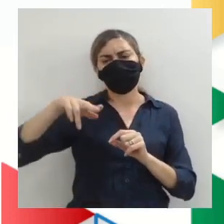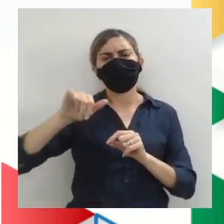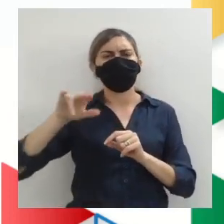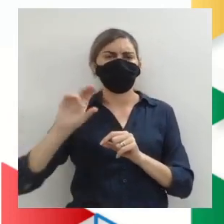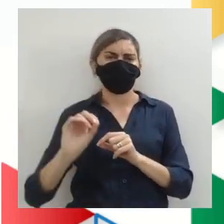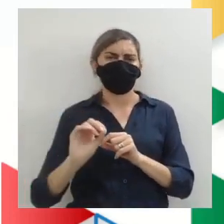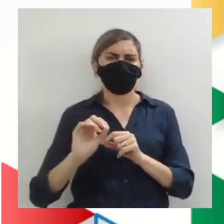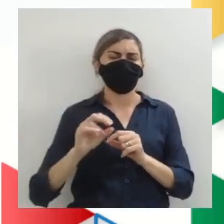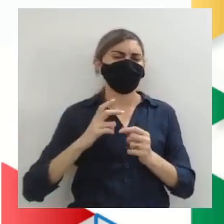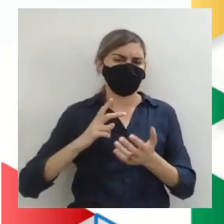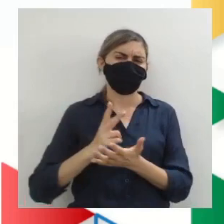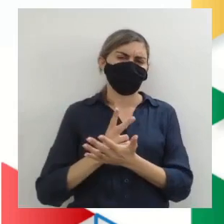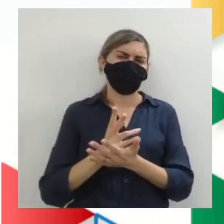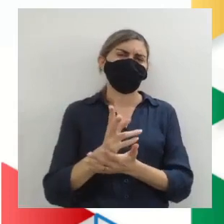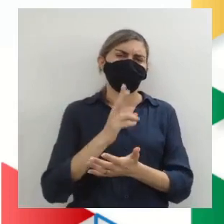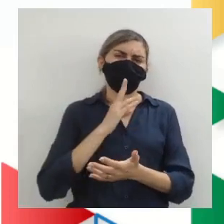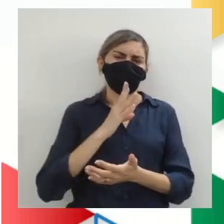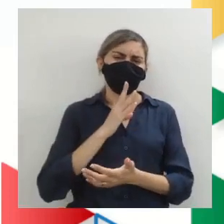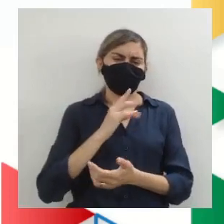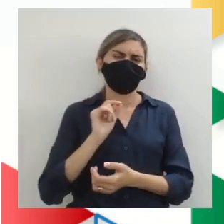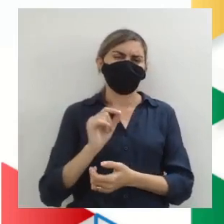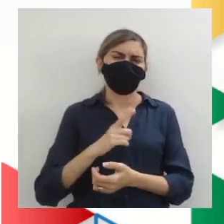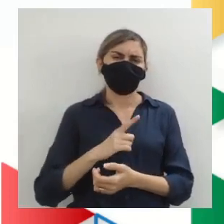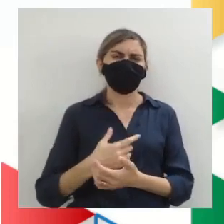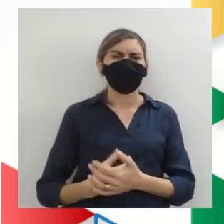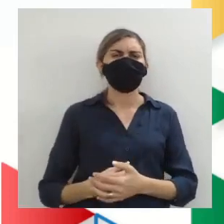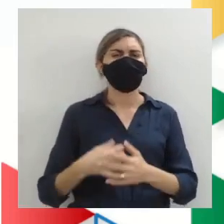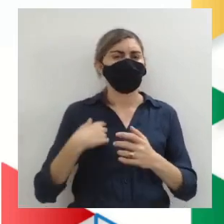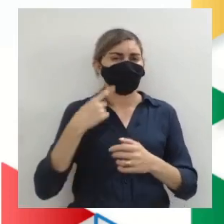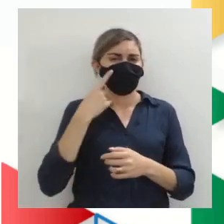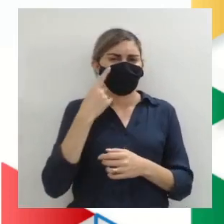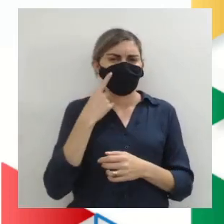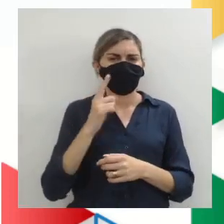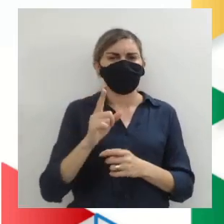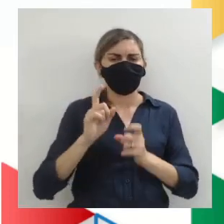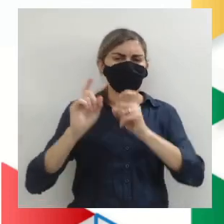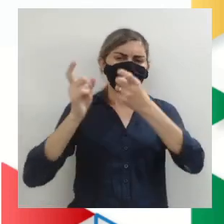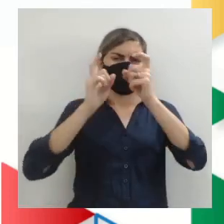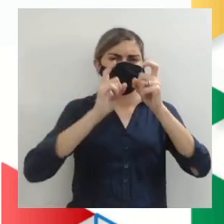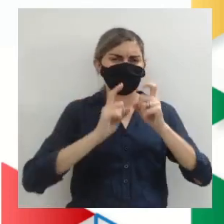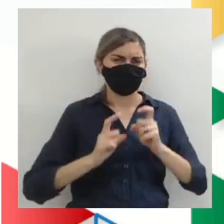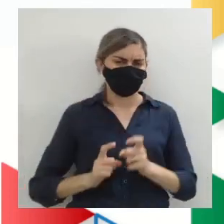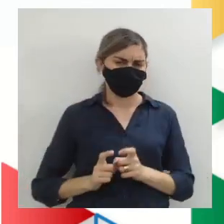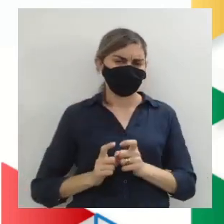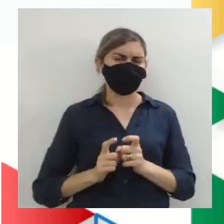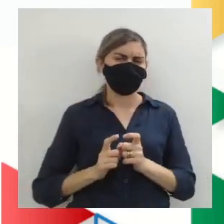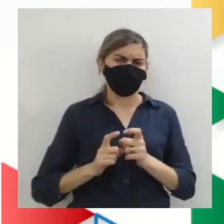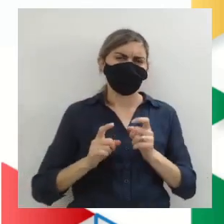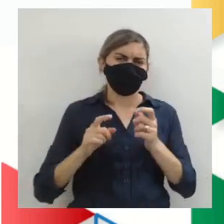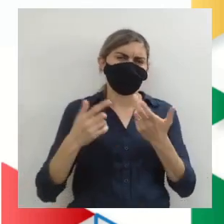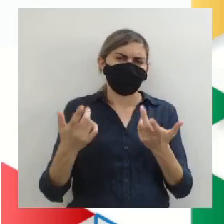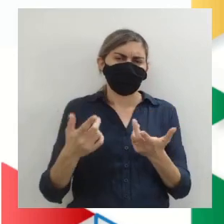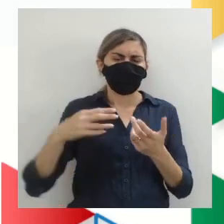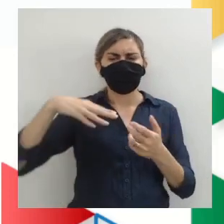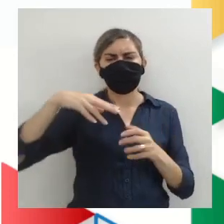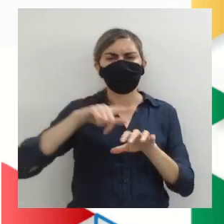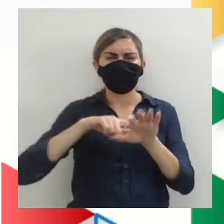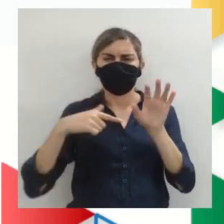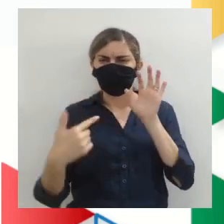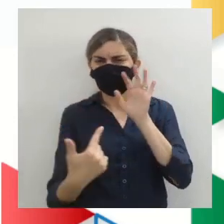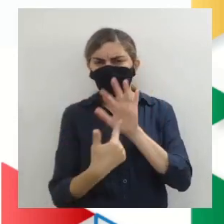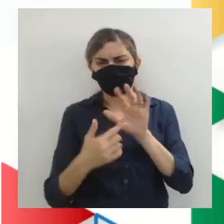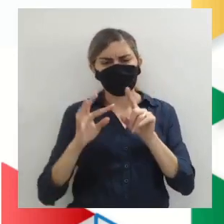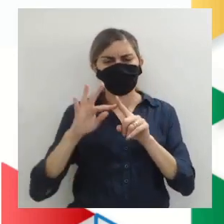entrar, conhecer um pouco sobre Tomás de Aquino. Vejam só, as articulações entre as questões